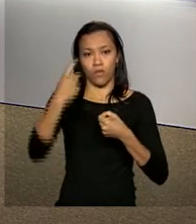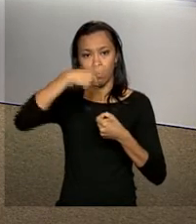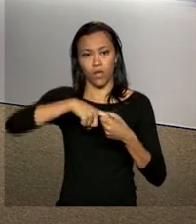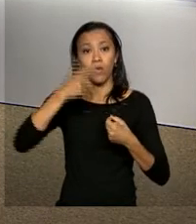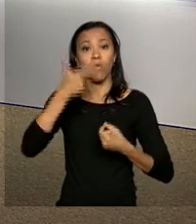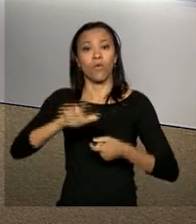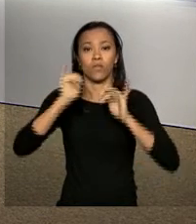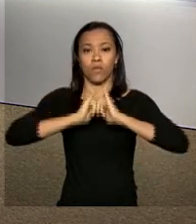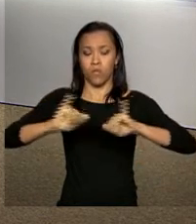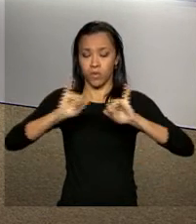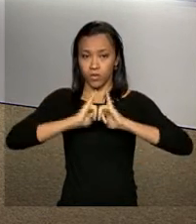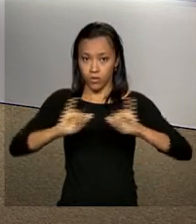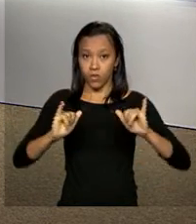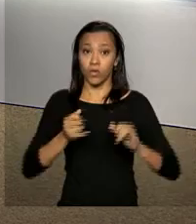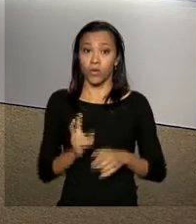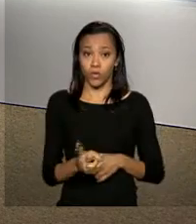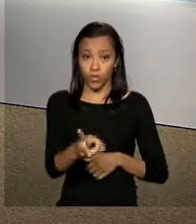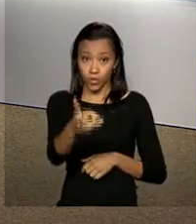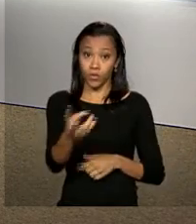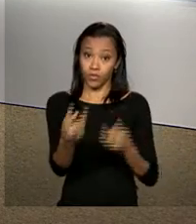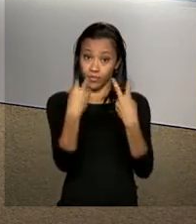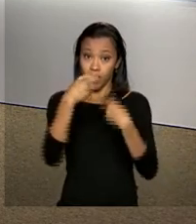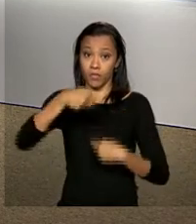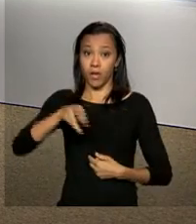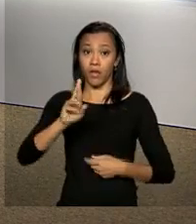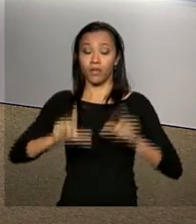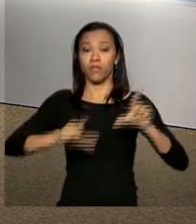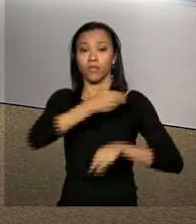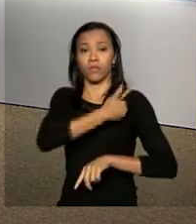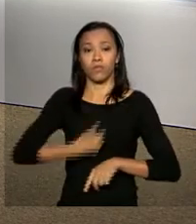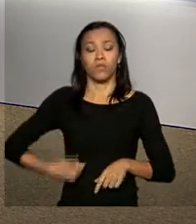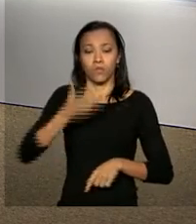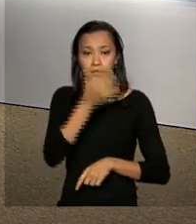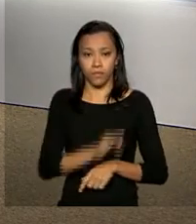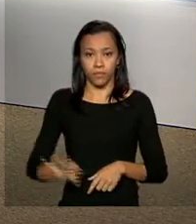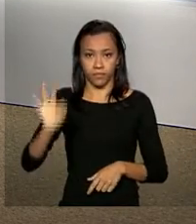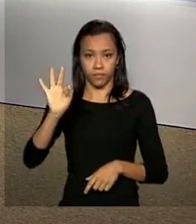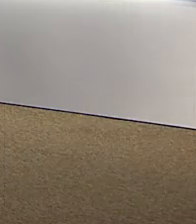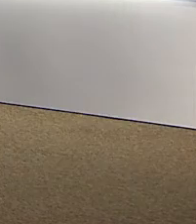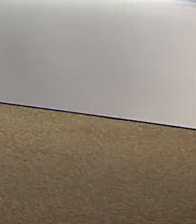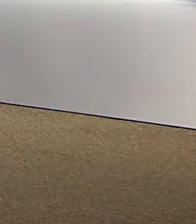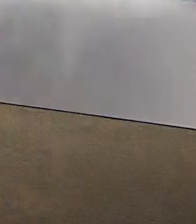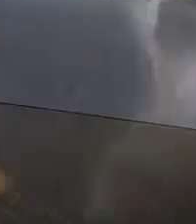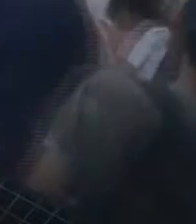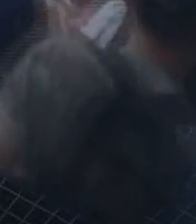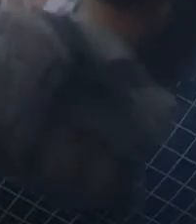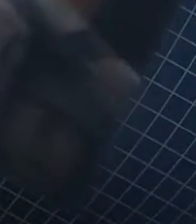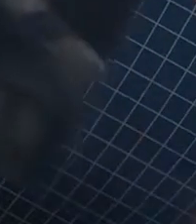momento com outras informações. Continue com a gente, NBR, a TV do Governo Federal.